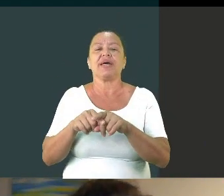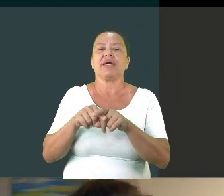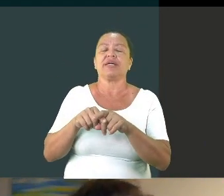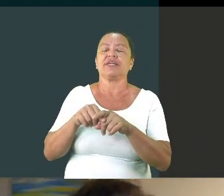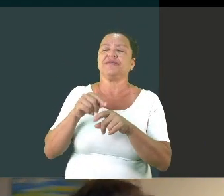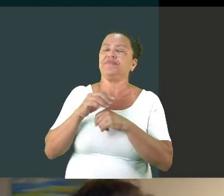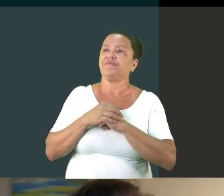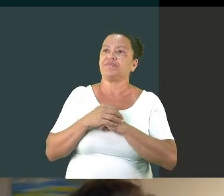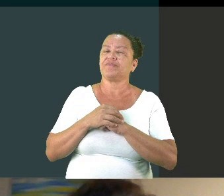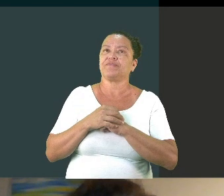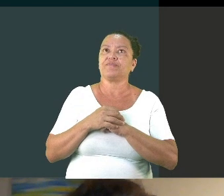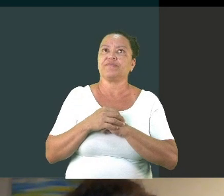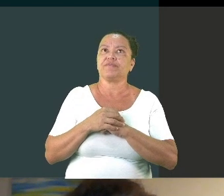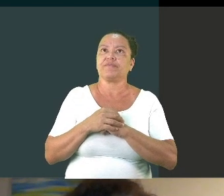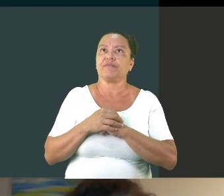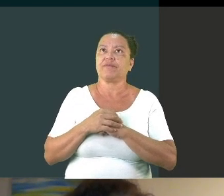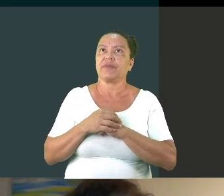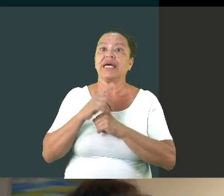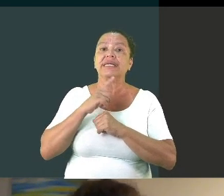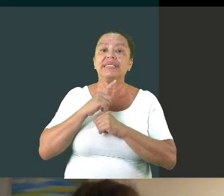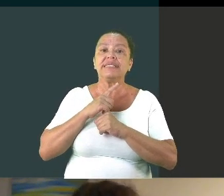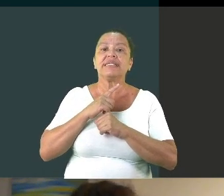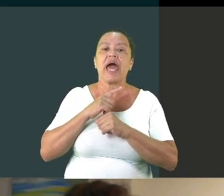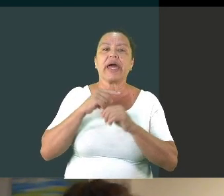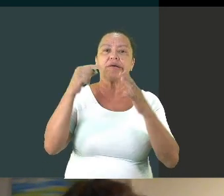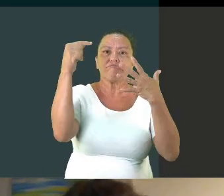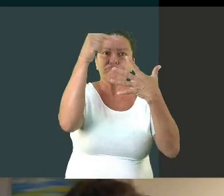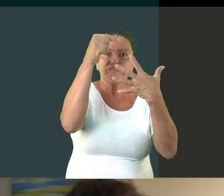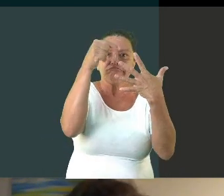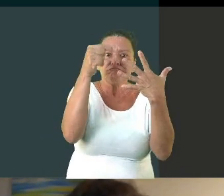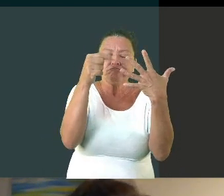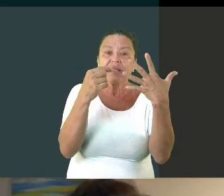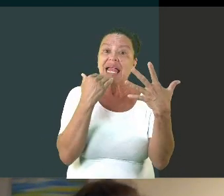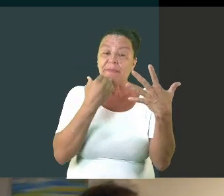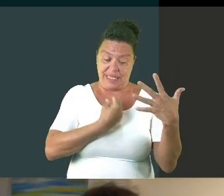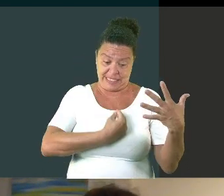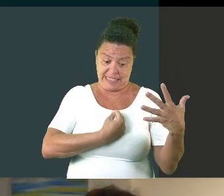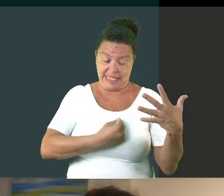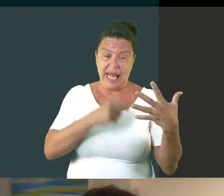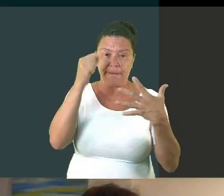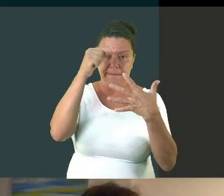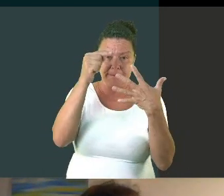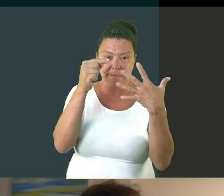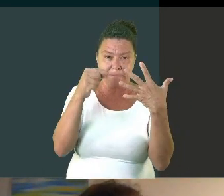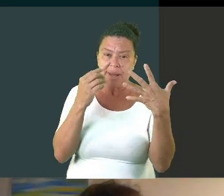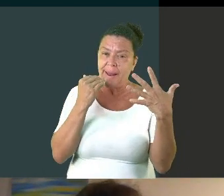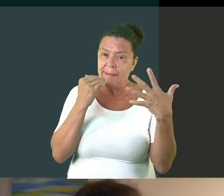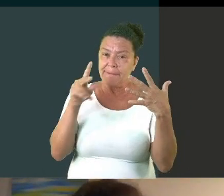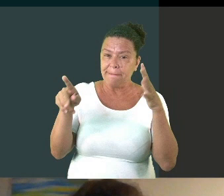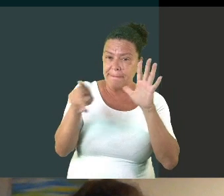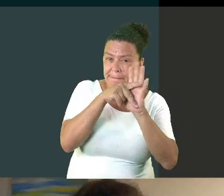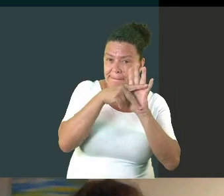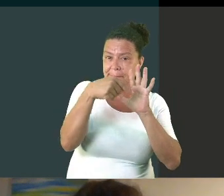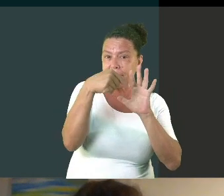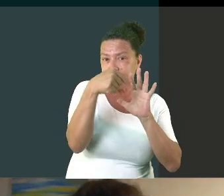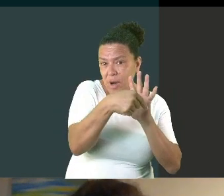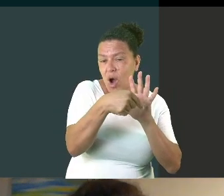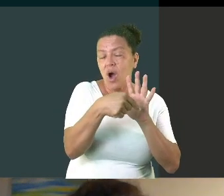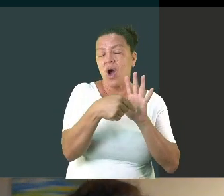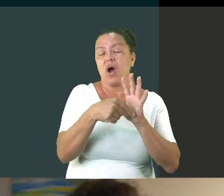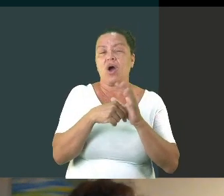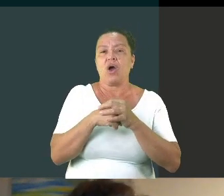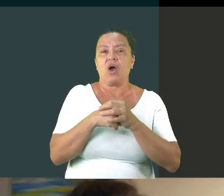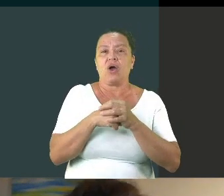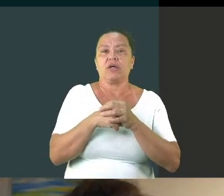pregam os benefícios da alimentação viva, que seria a alimentação através de